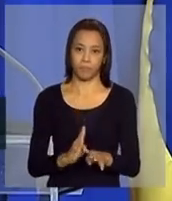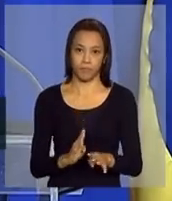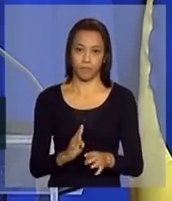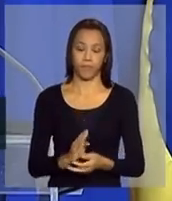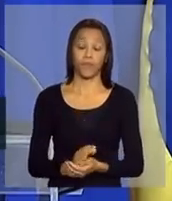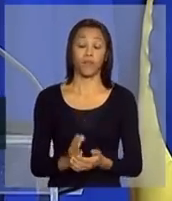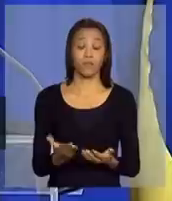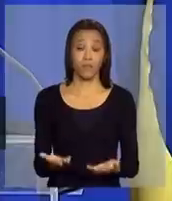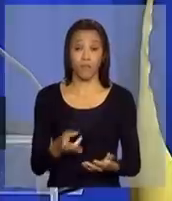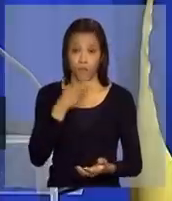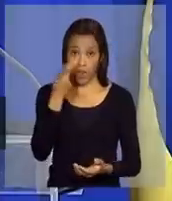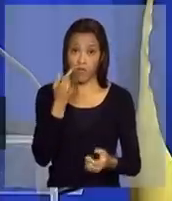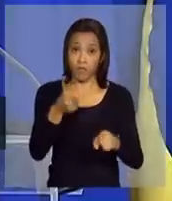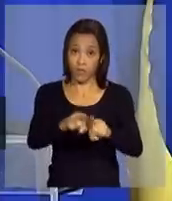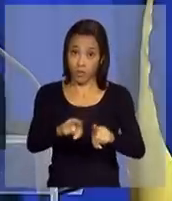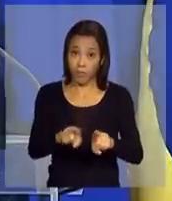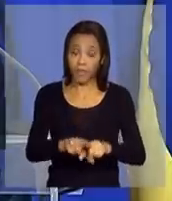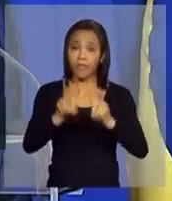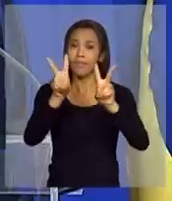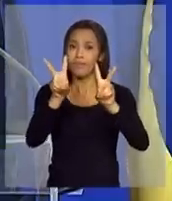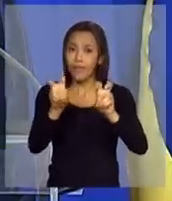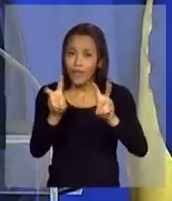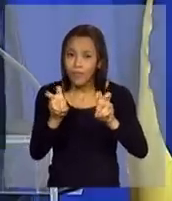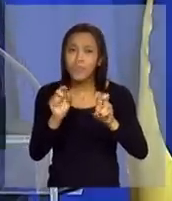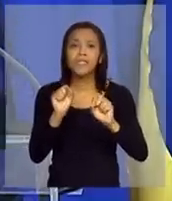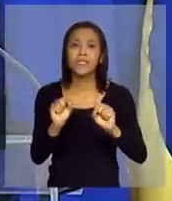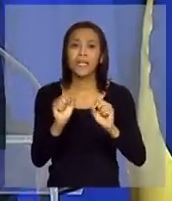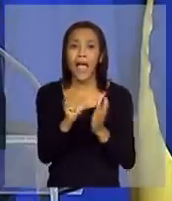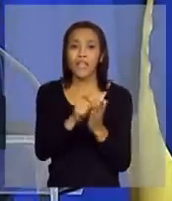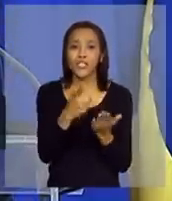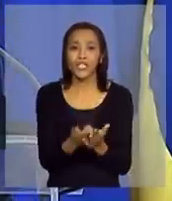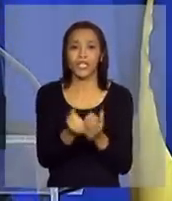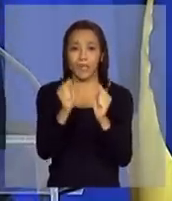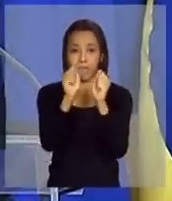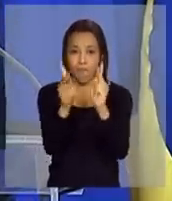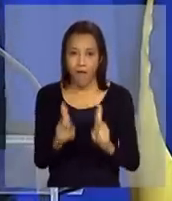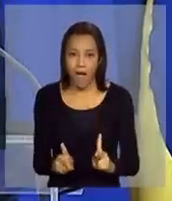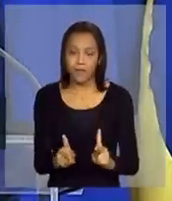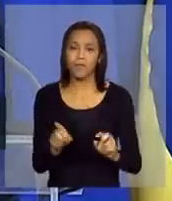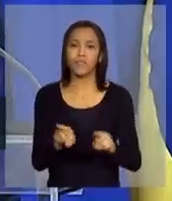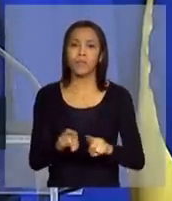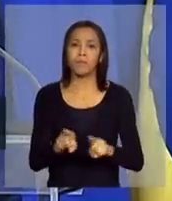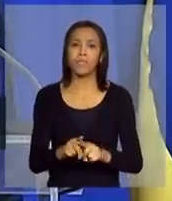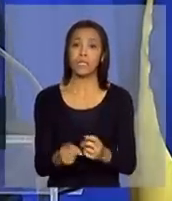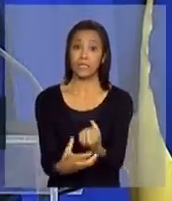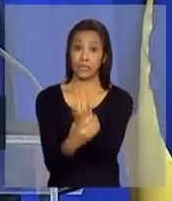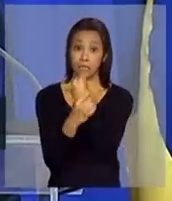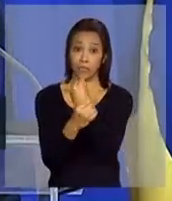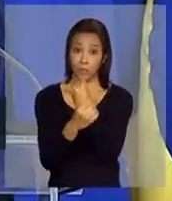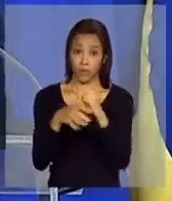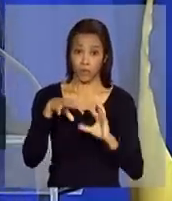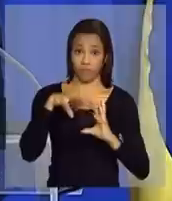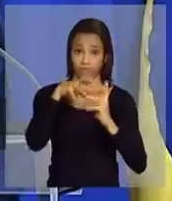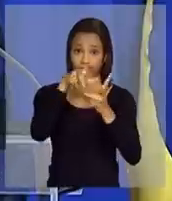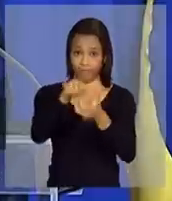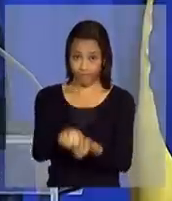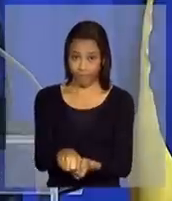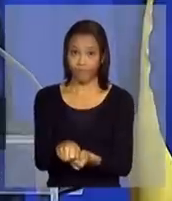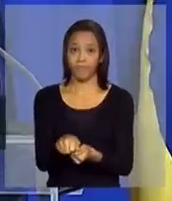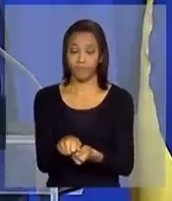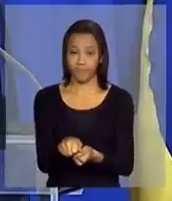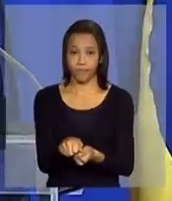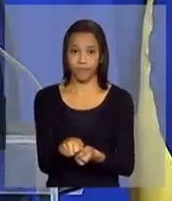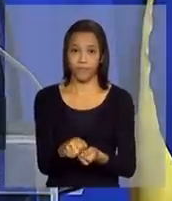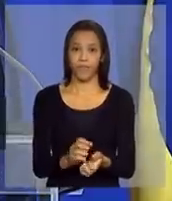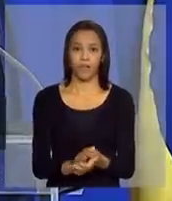Falamos também sobre temas da Agenda da Paz e da Segurança Internacionais. E